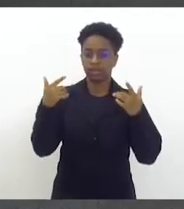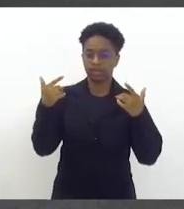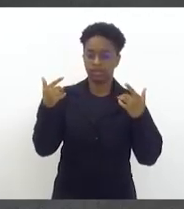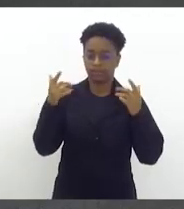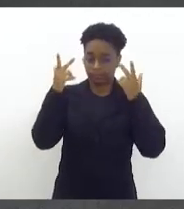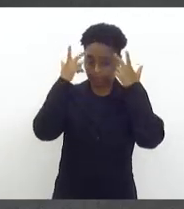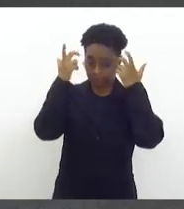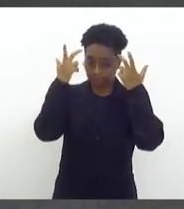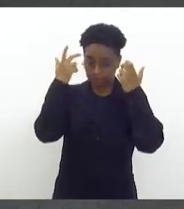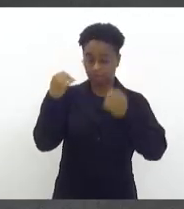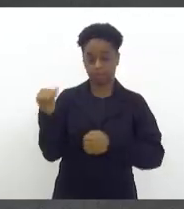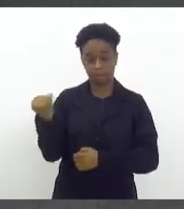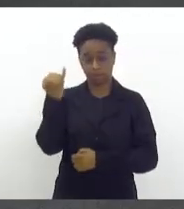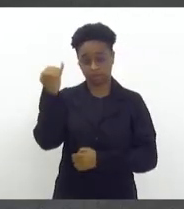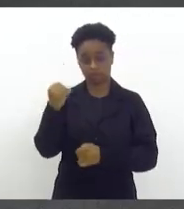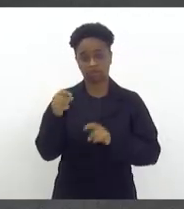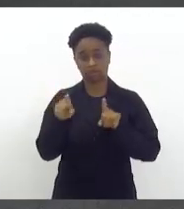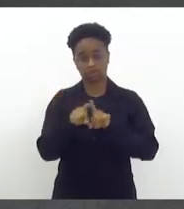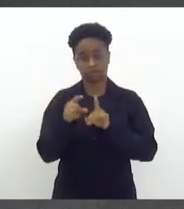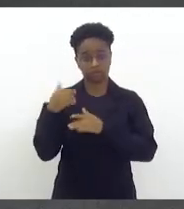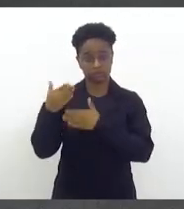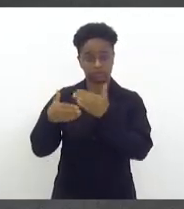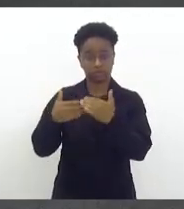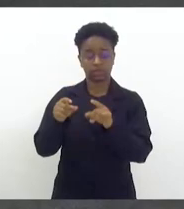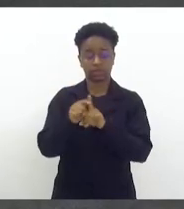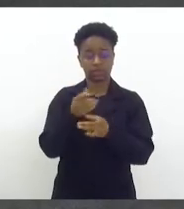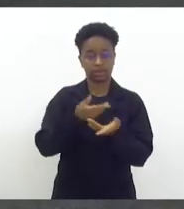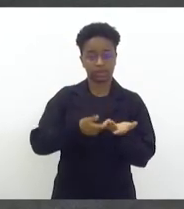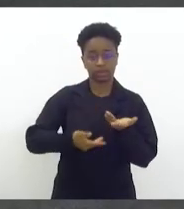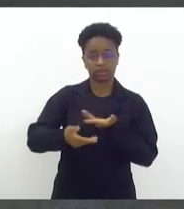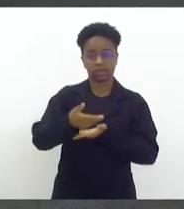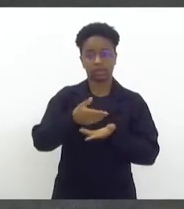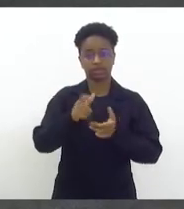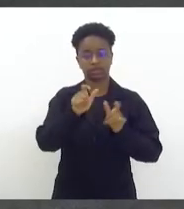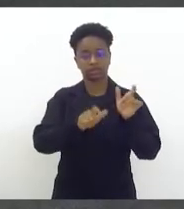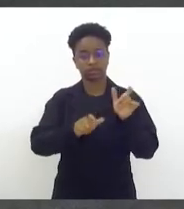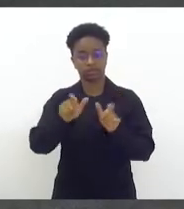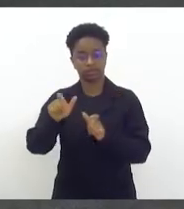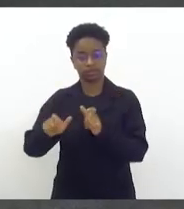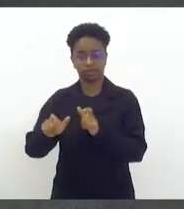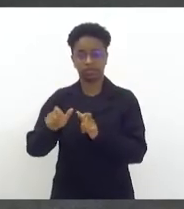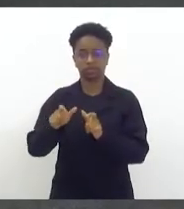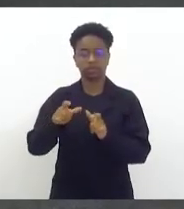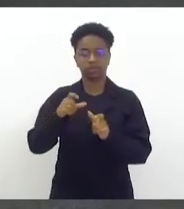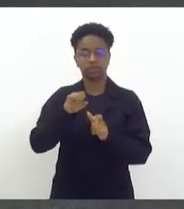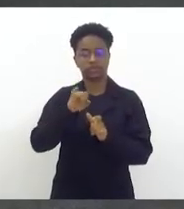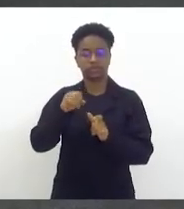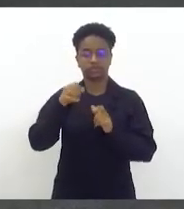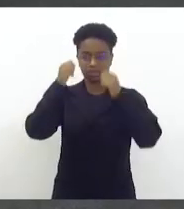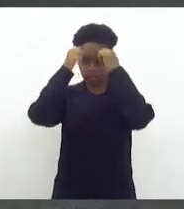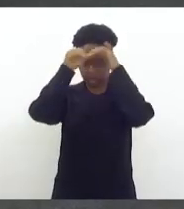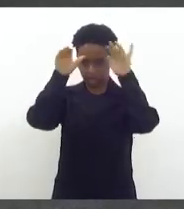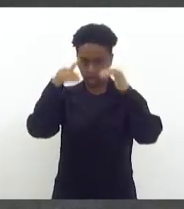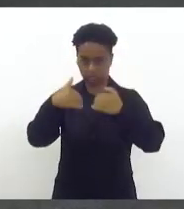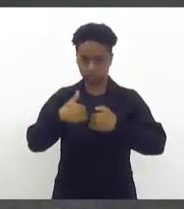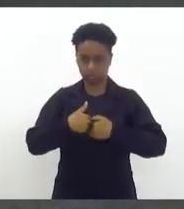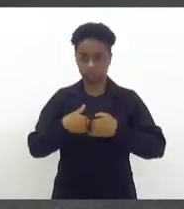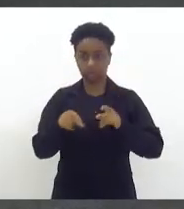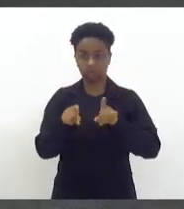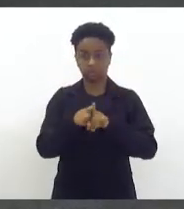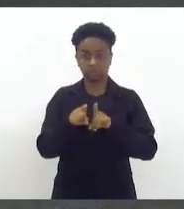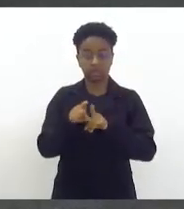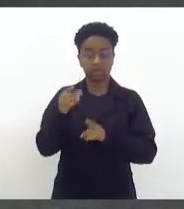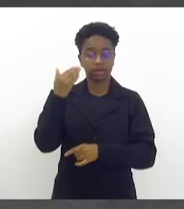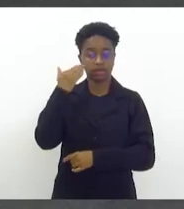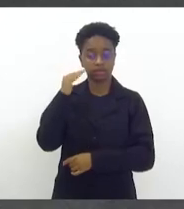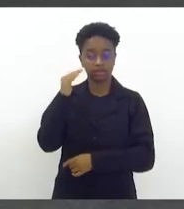o desenvolvimento e integração dessas pessoas com o transtorno de espectro autista. E entendendo também